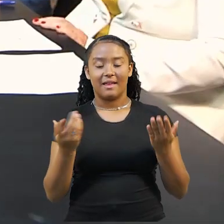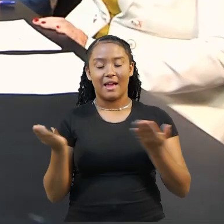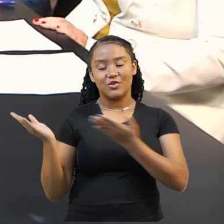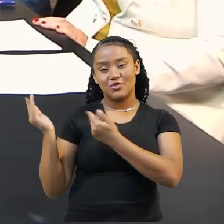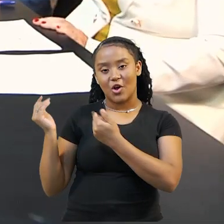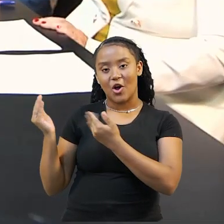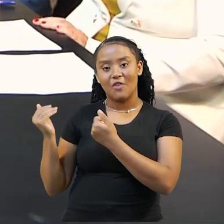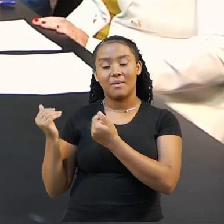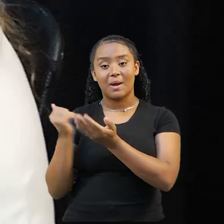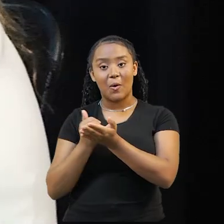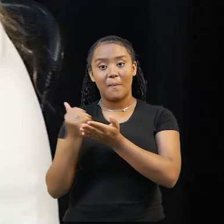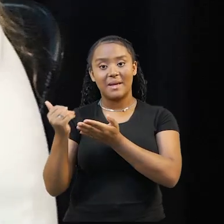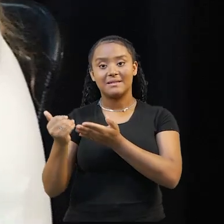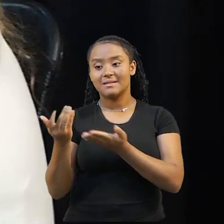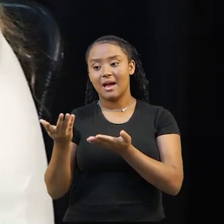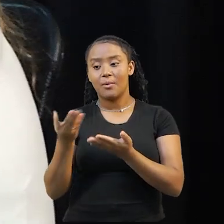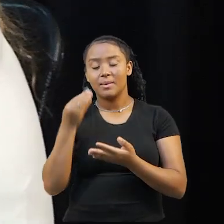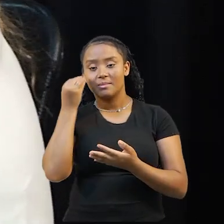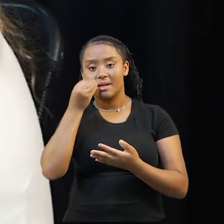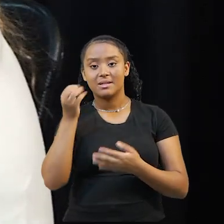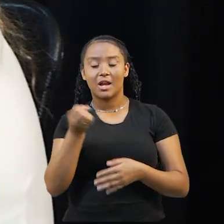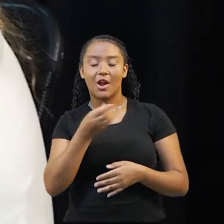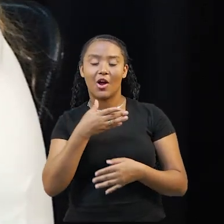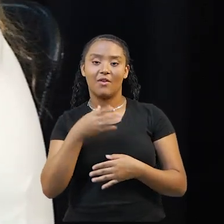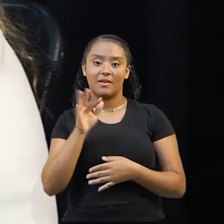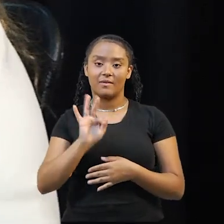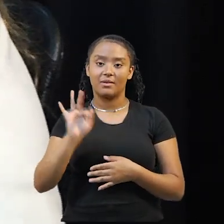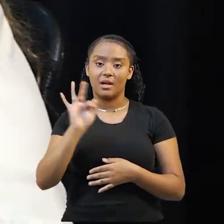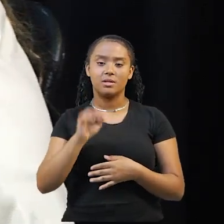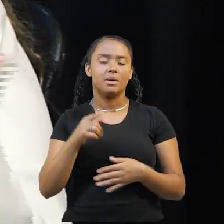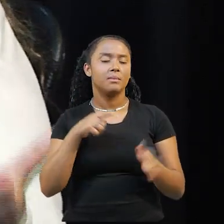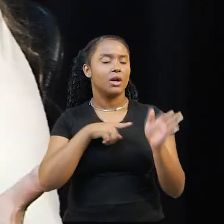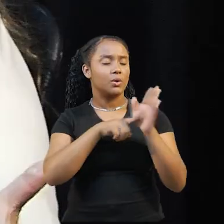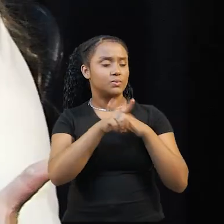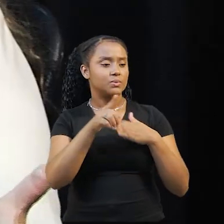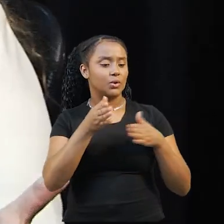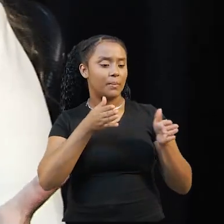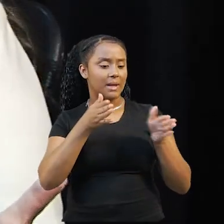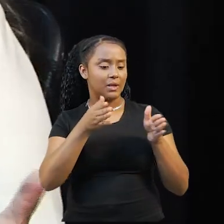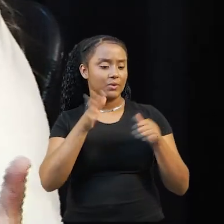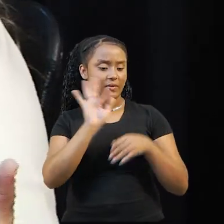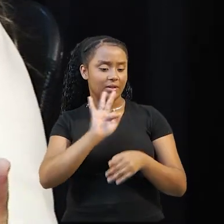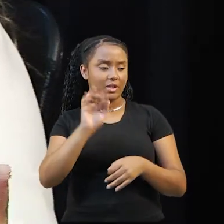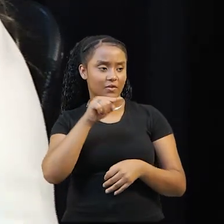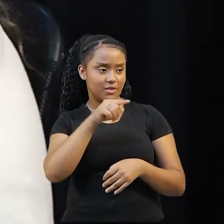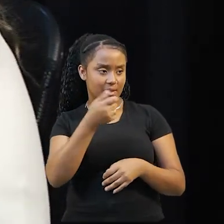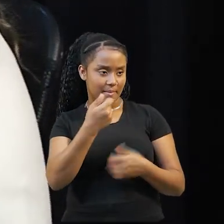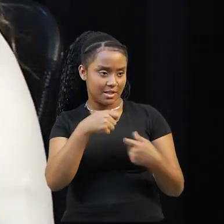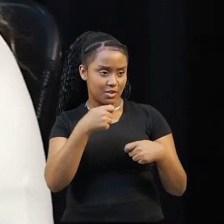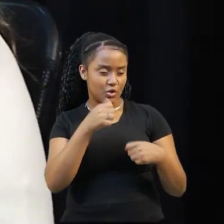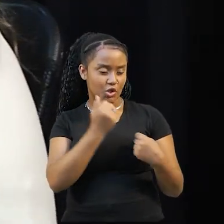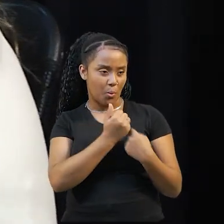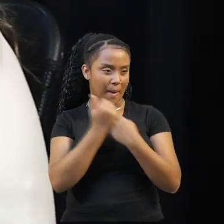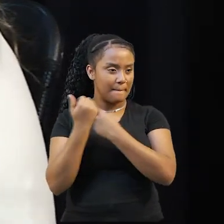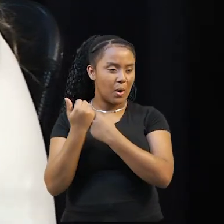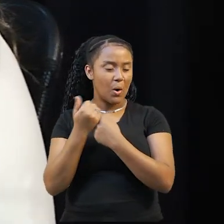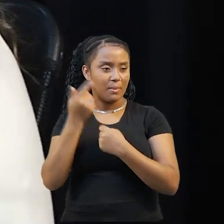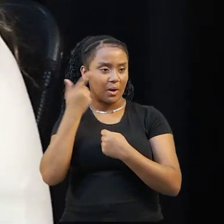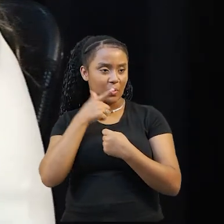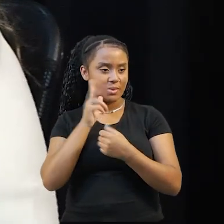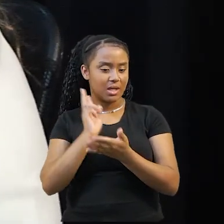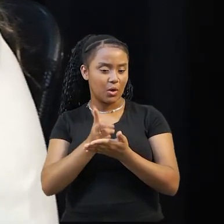vida. Esse período de faculdade, Catarina, você precisou de bolsas para poder se manter